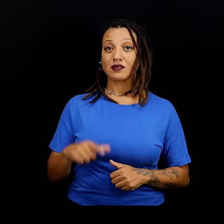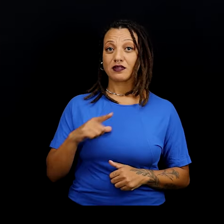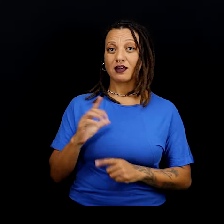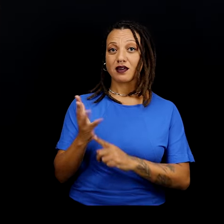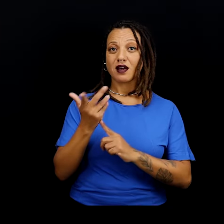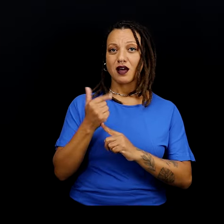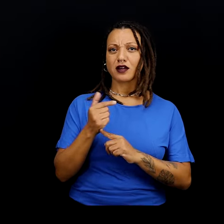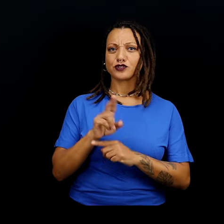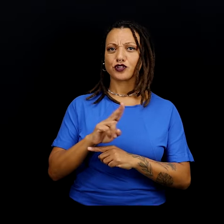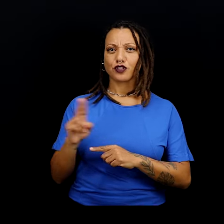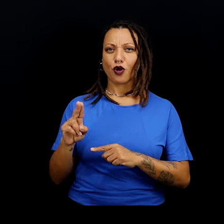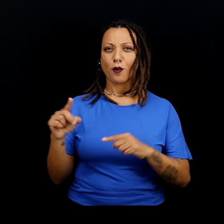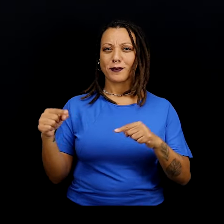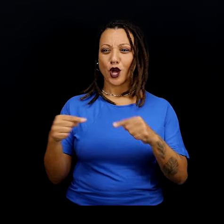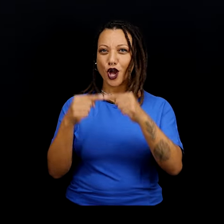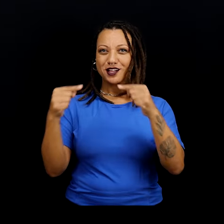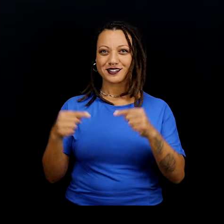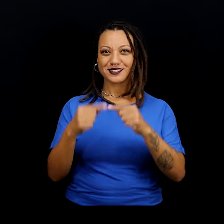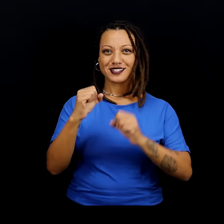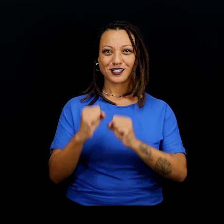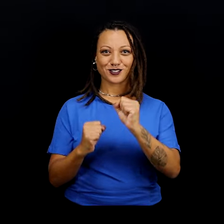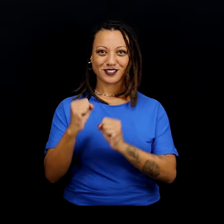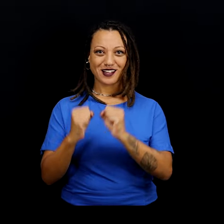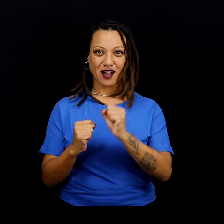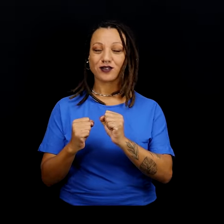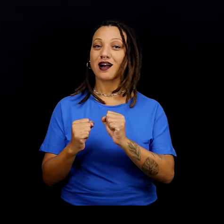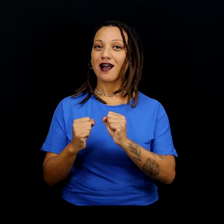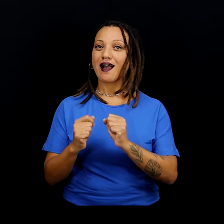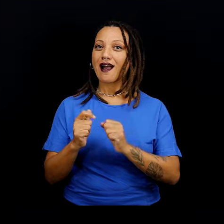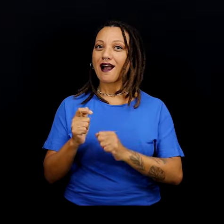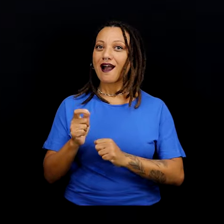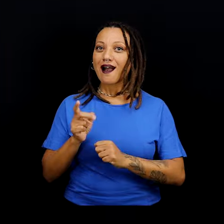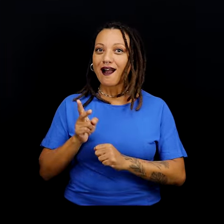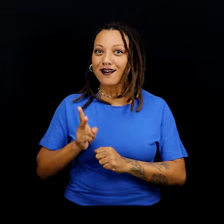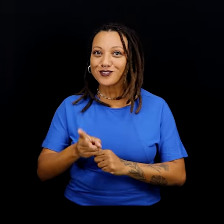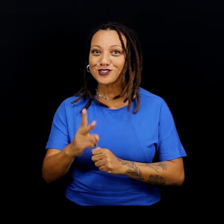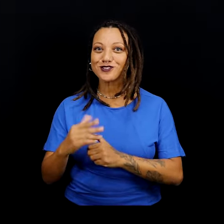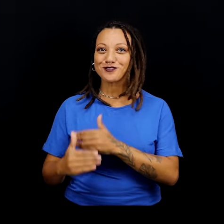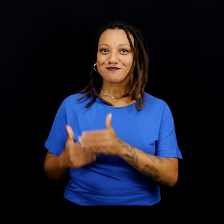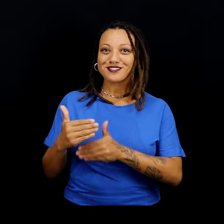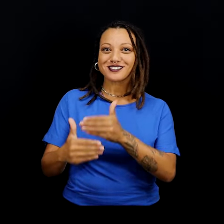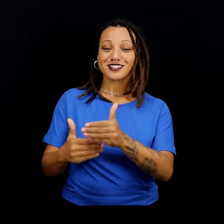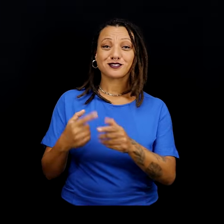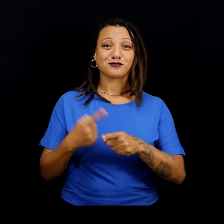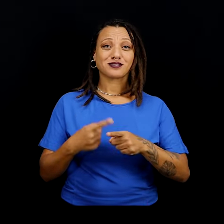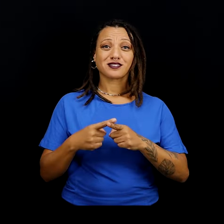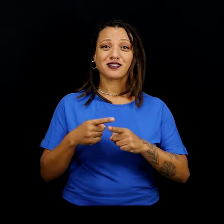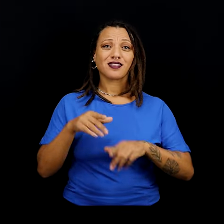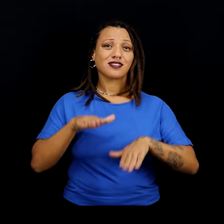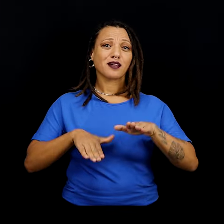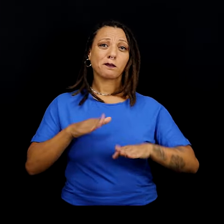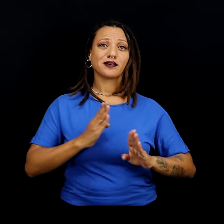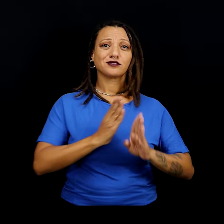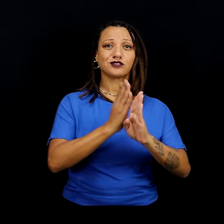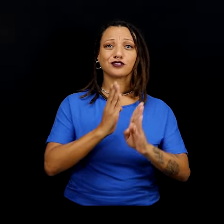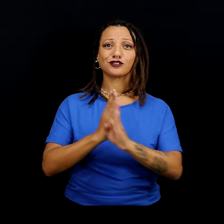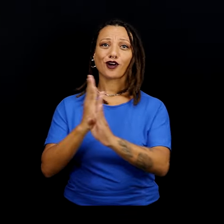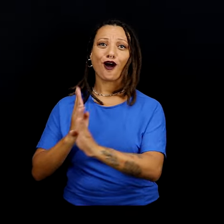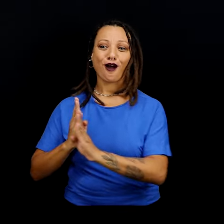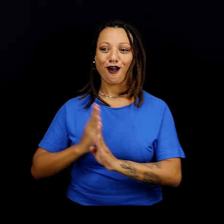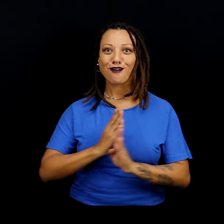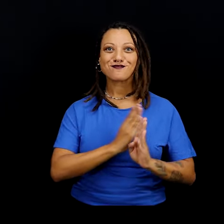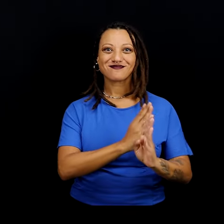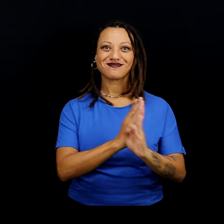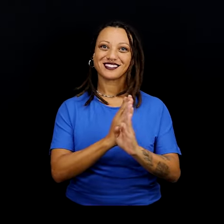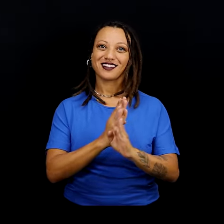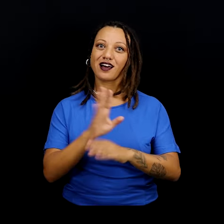O Coincidências Industriais é uma obra em eterno processo, porque depende das descobertas dessas coincidências